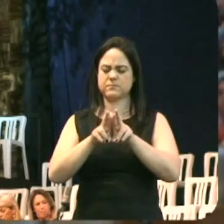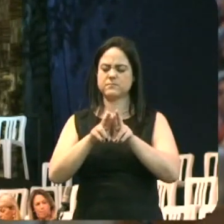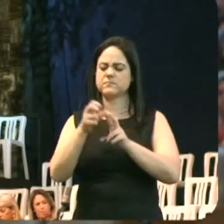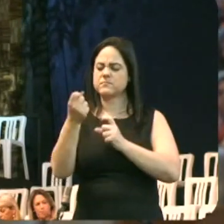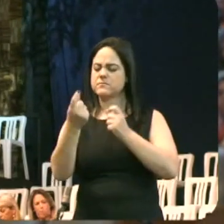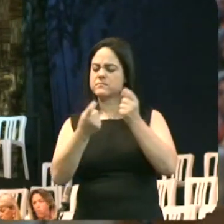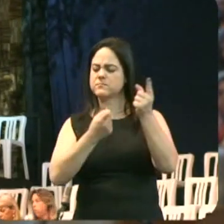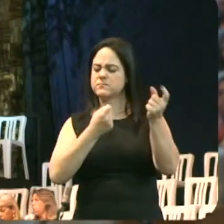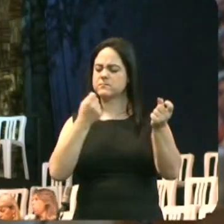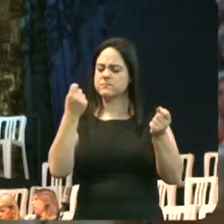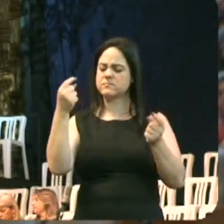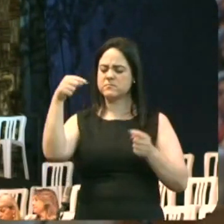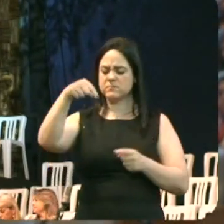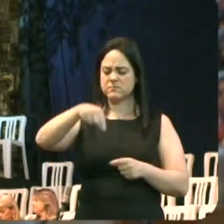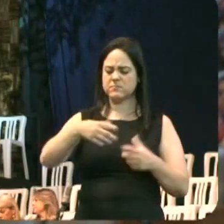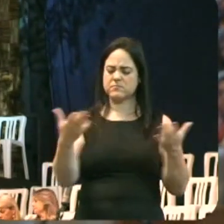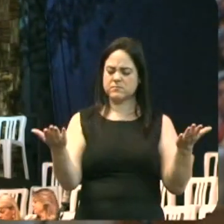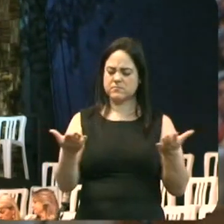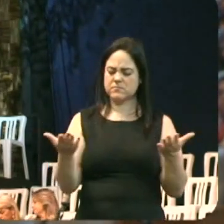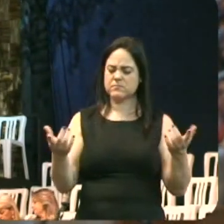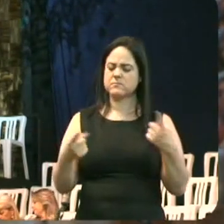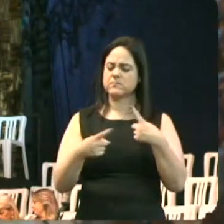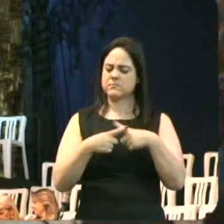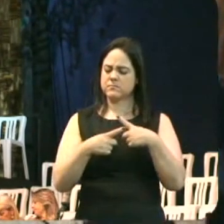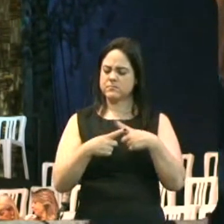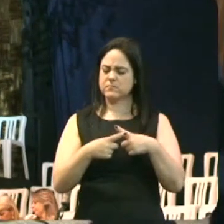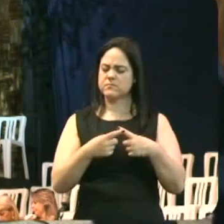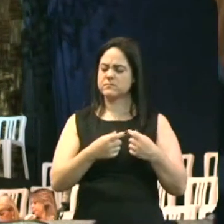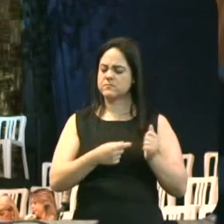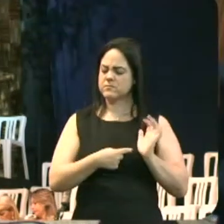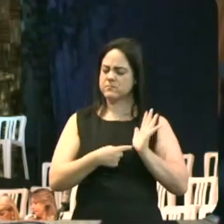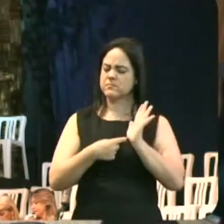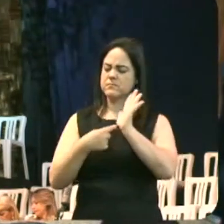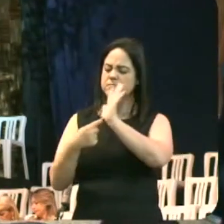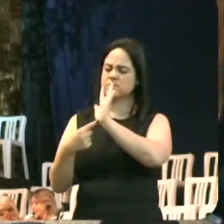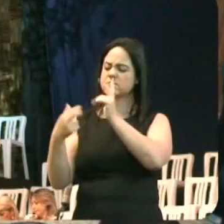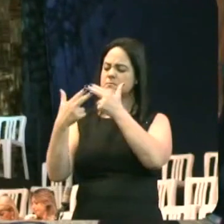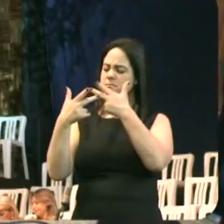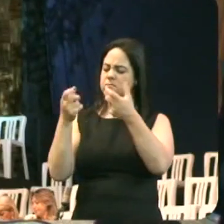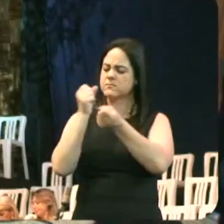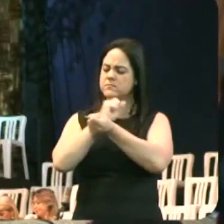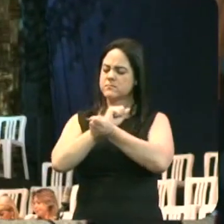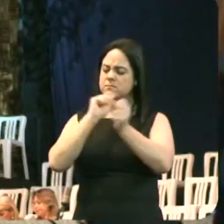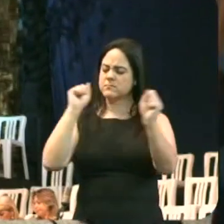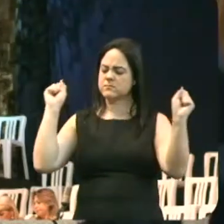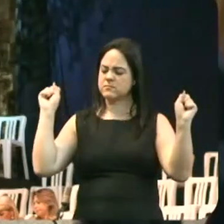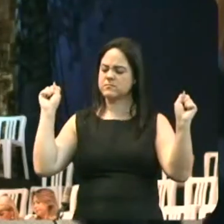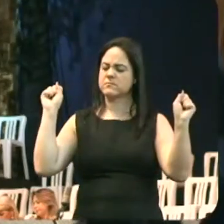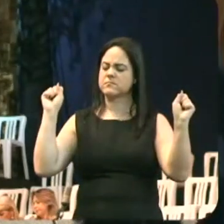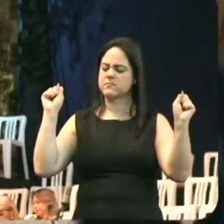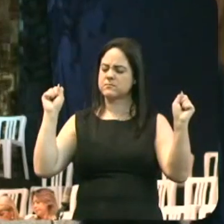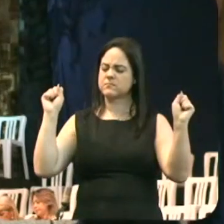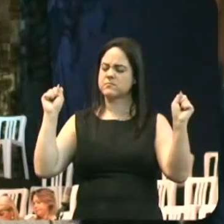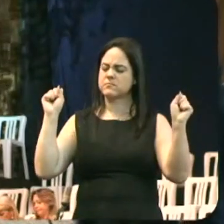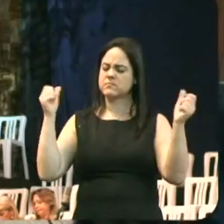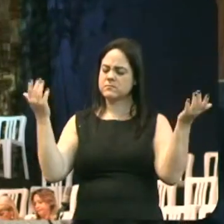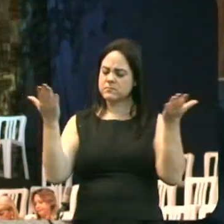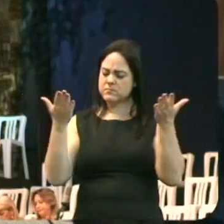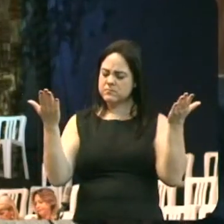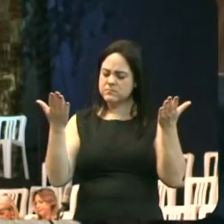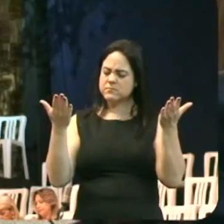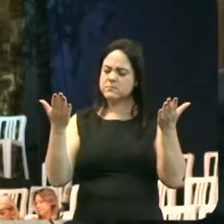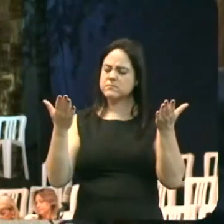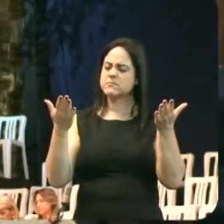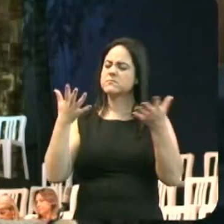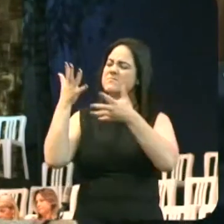Alguns vieram aqui porque estão colocando diante de Deus os impossíveis, não é? Então agora você vai